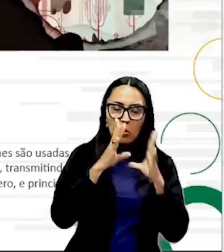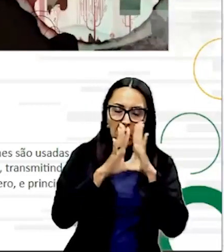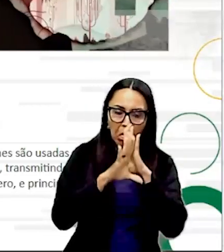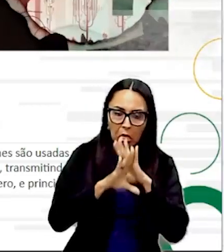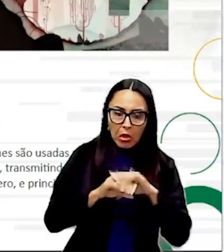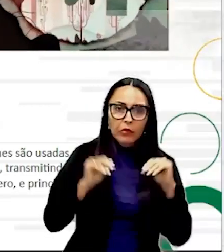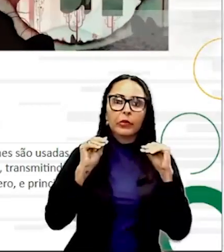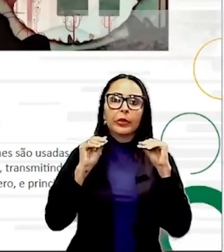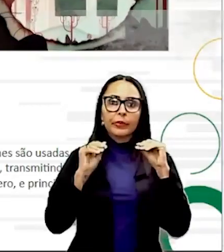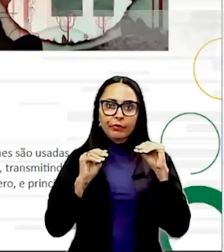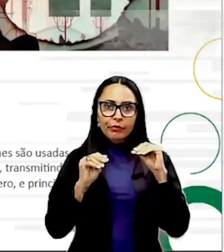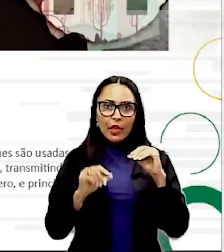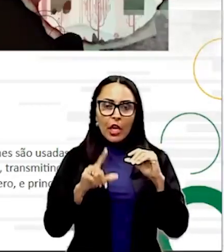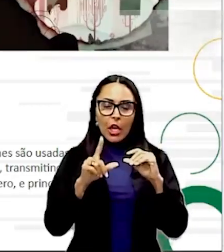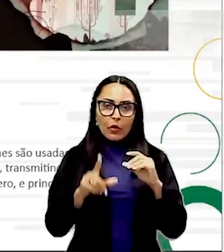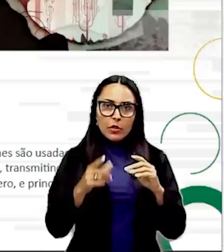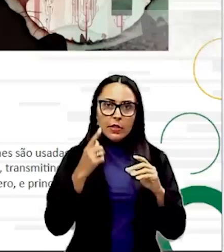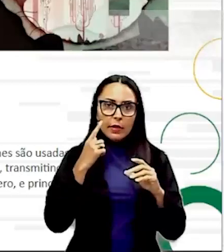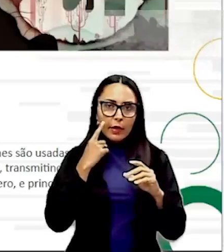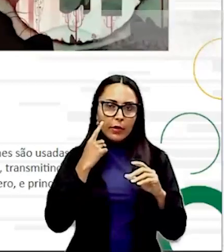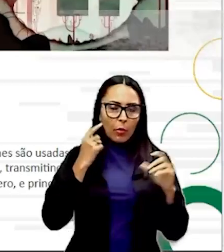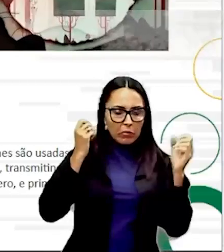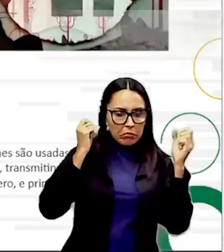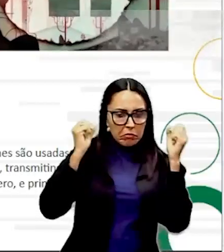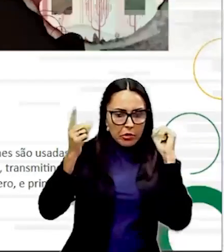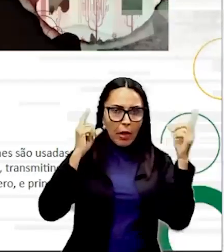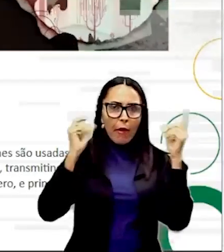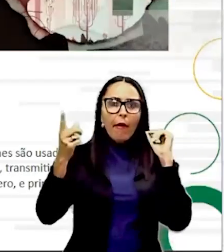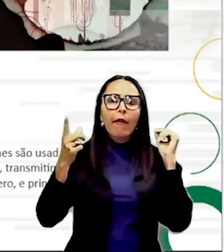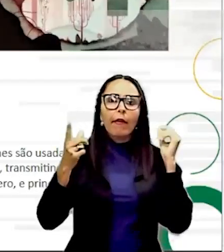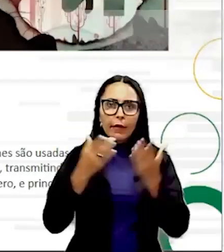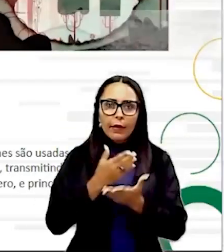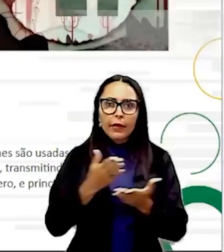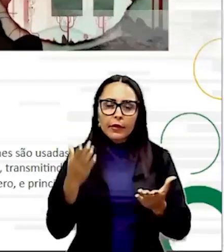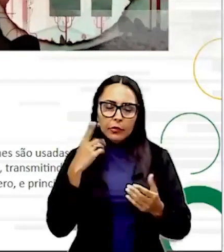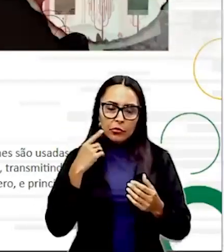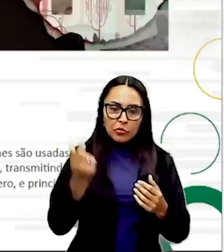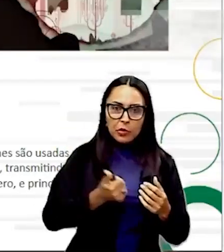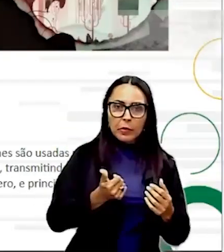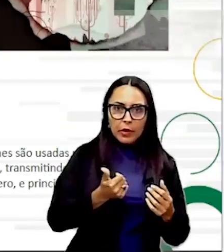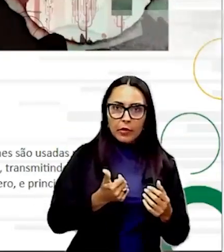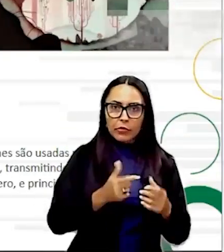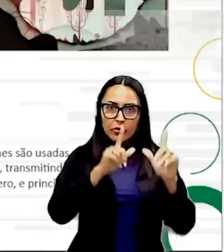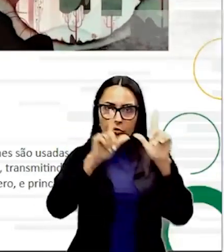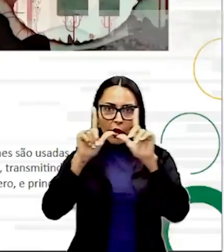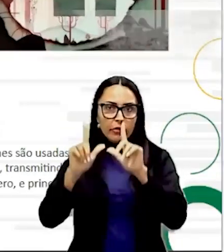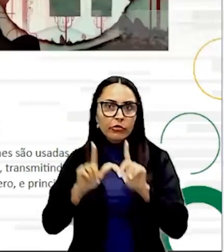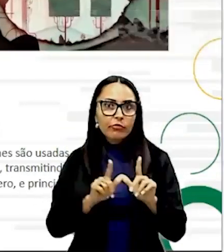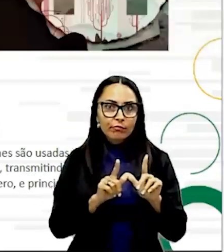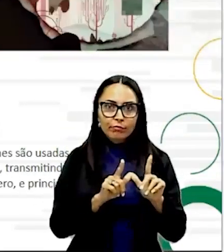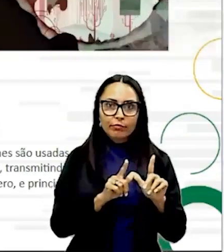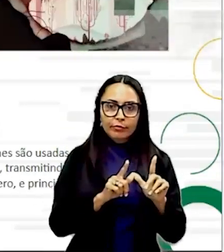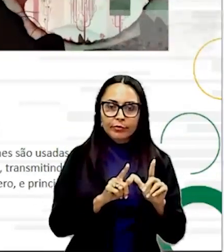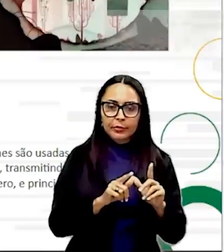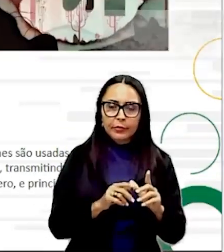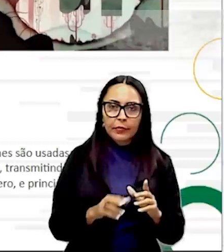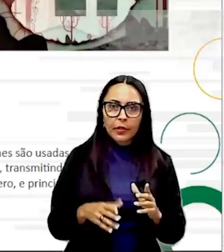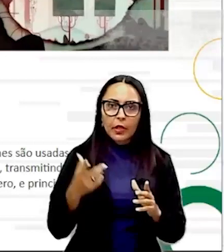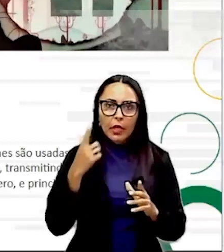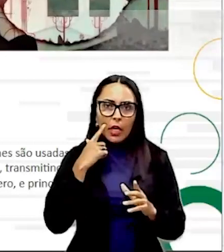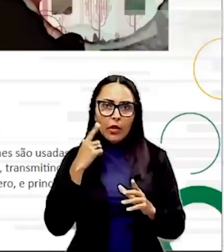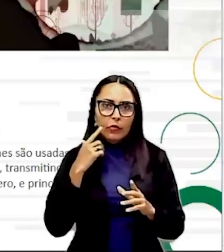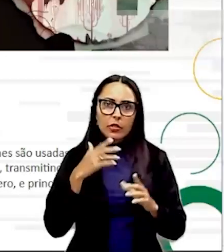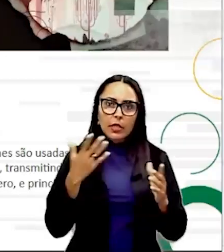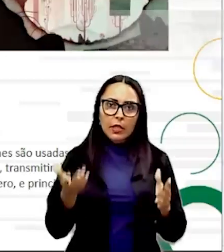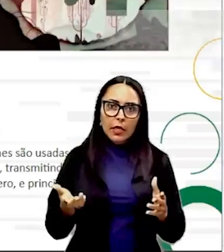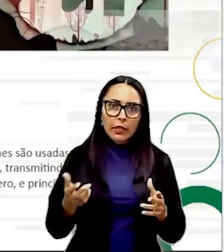começo do jogo, você tem essa ideia de... Como está nos primeiros slides. Tem essa ideia de... Ela tem um